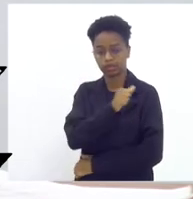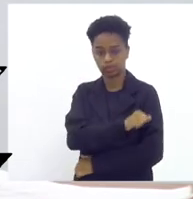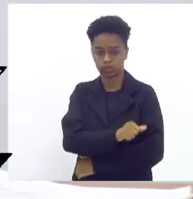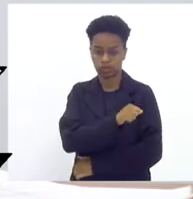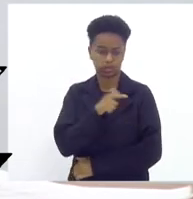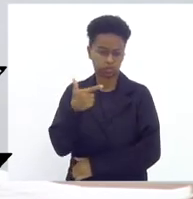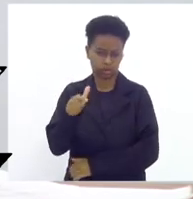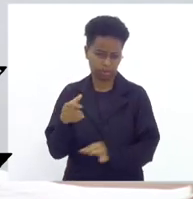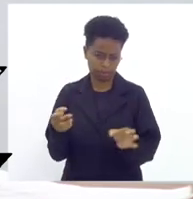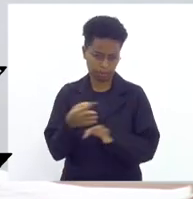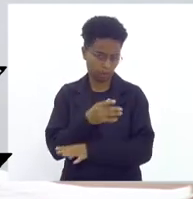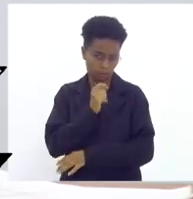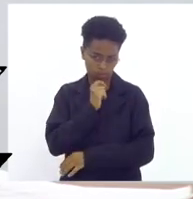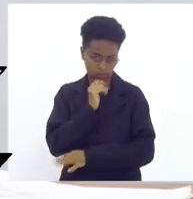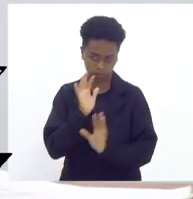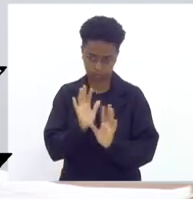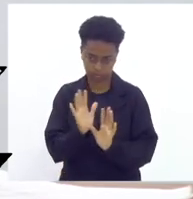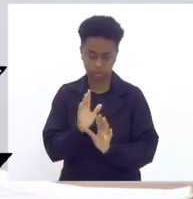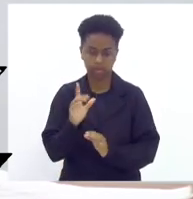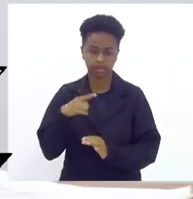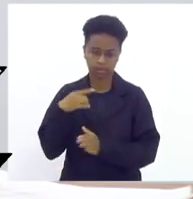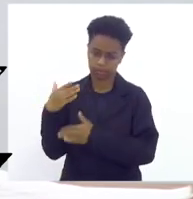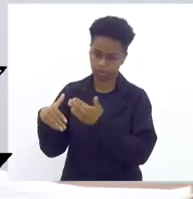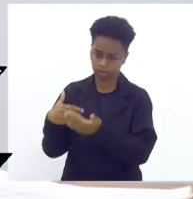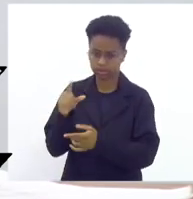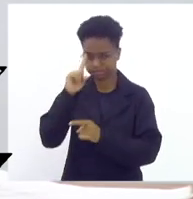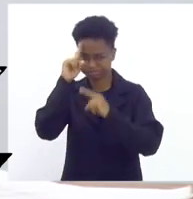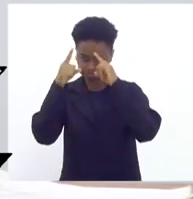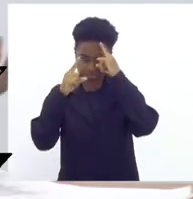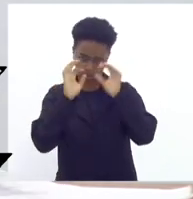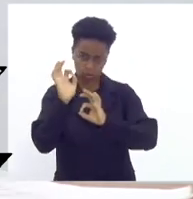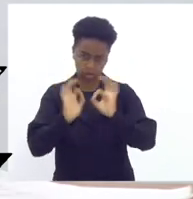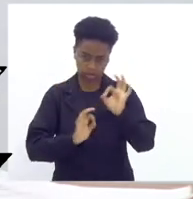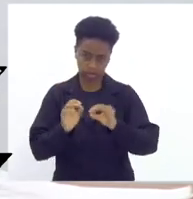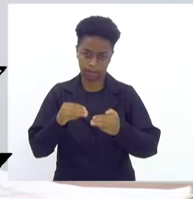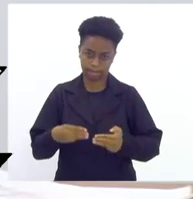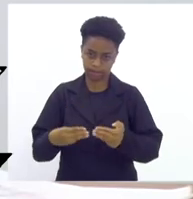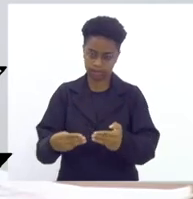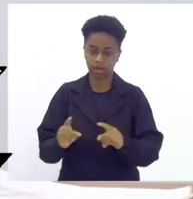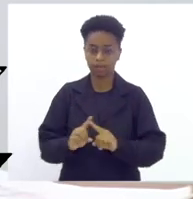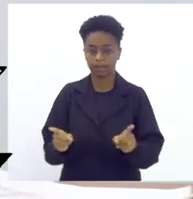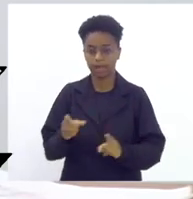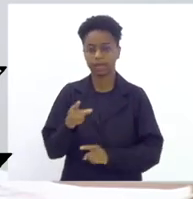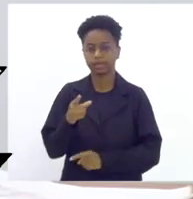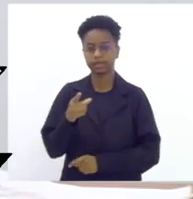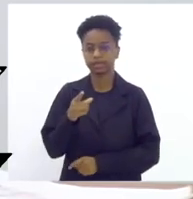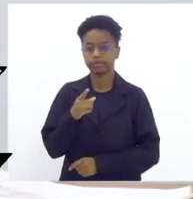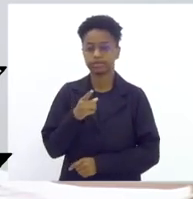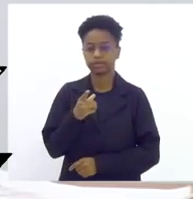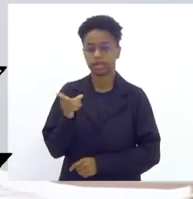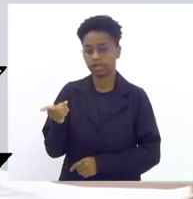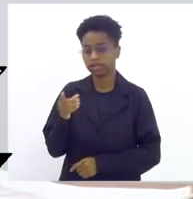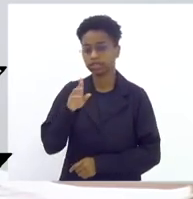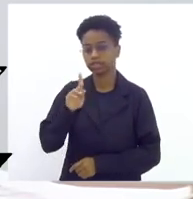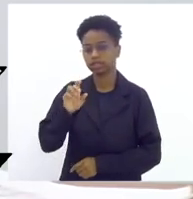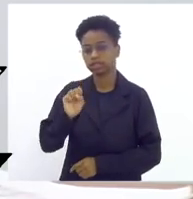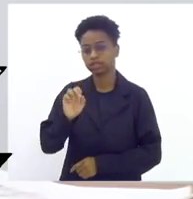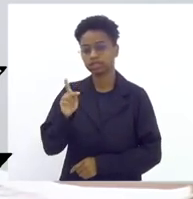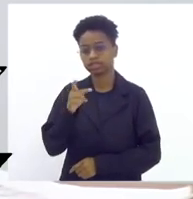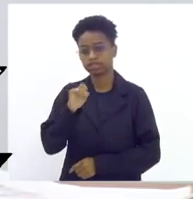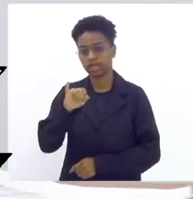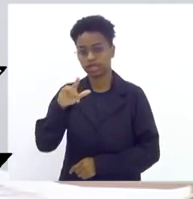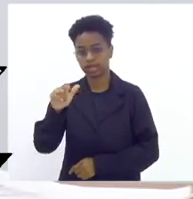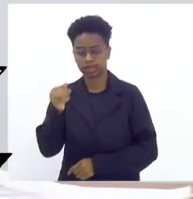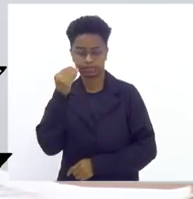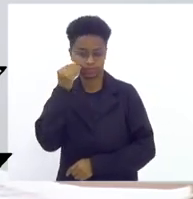fechado ainda é processos elaborativos do Ministério mas era um pouco do que Sheila traria aqui